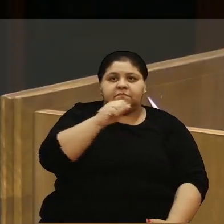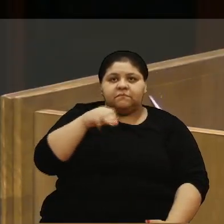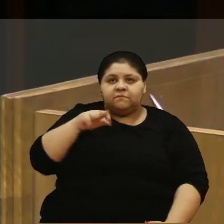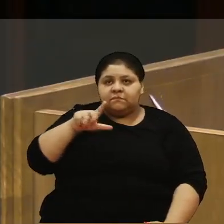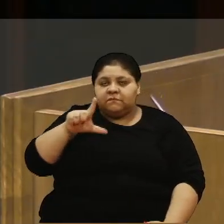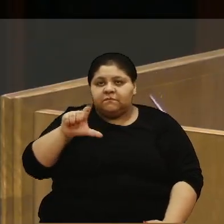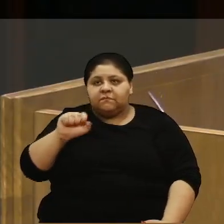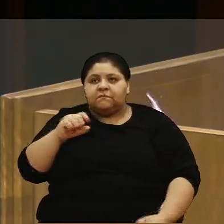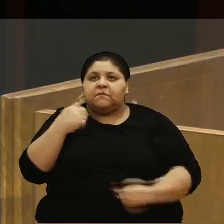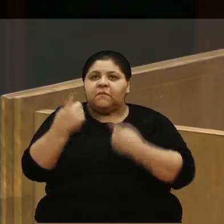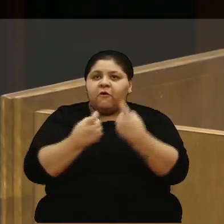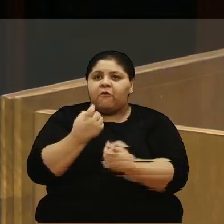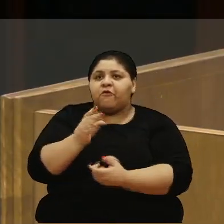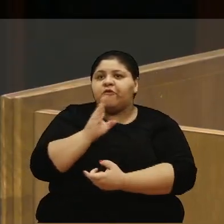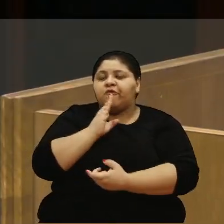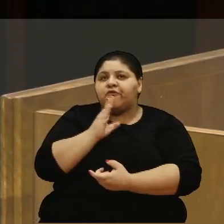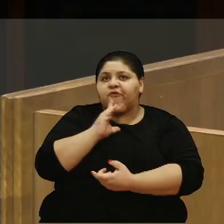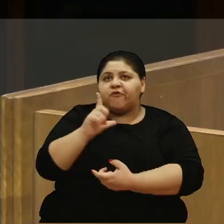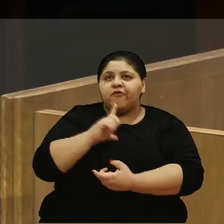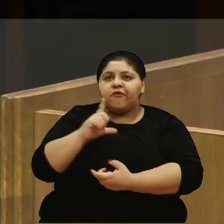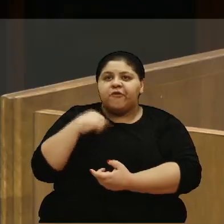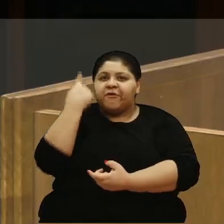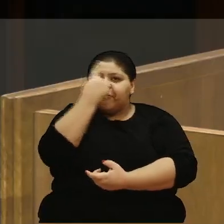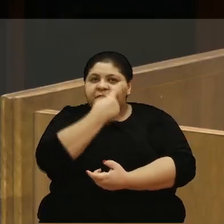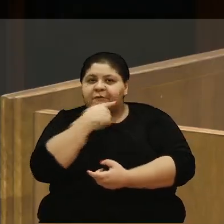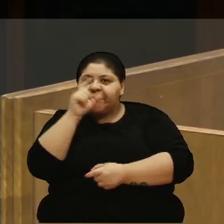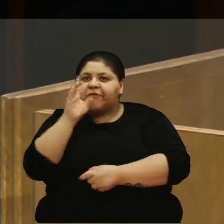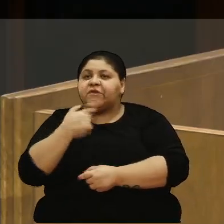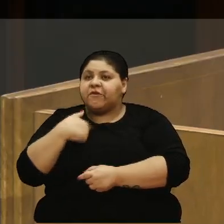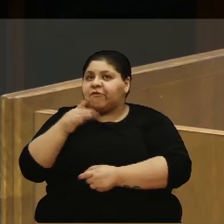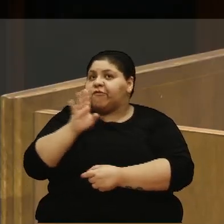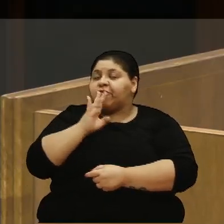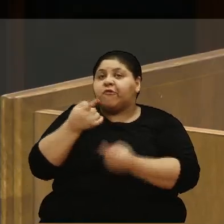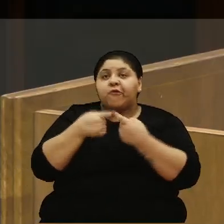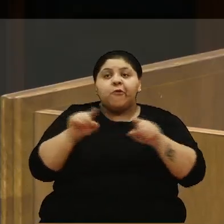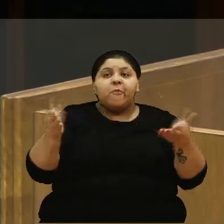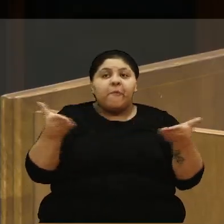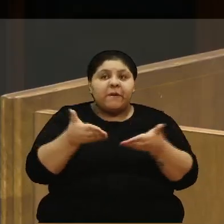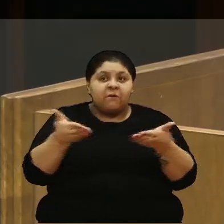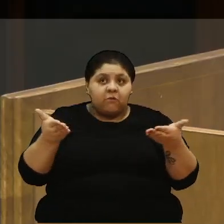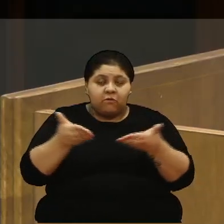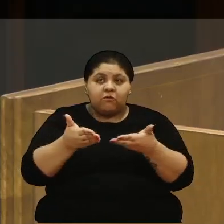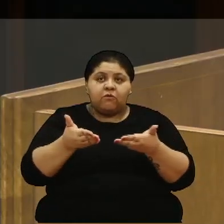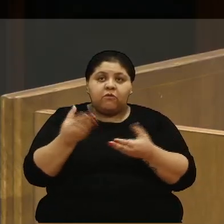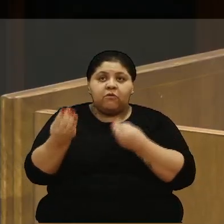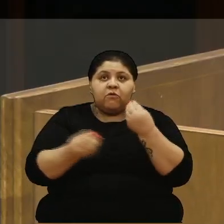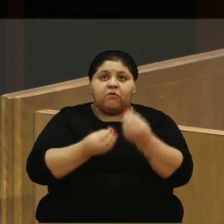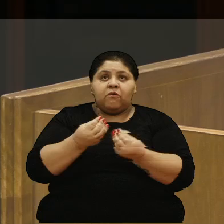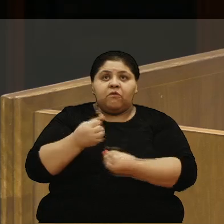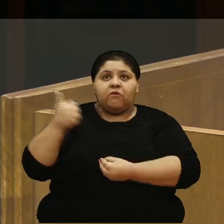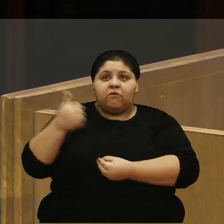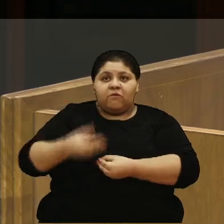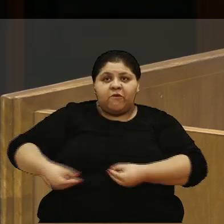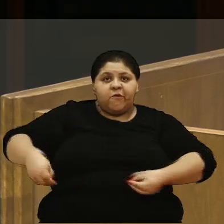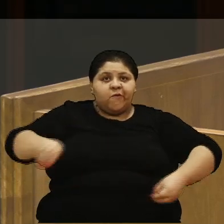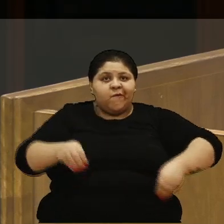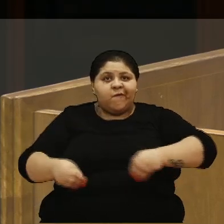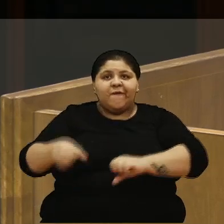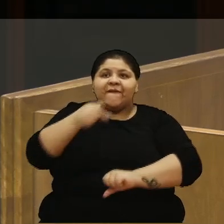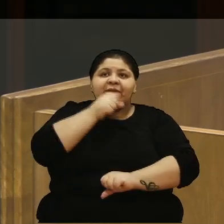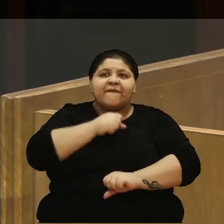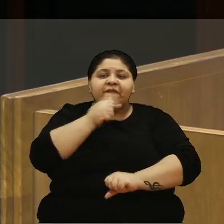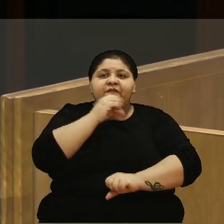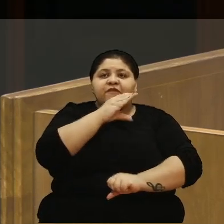alguns me conhecem, né? Temos alguns rostos conhecidos aqui, mas hoje eu estou como primeira prenda veterana do CTG